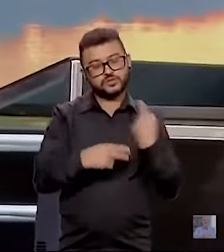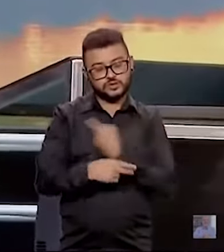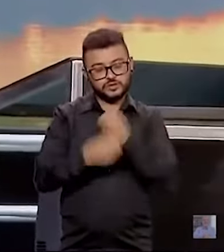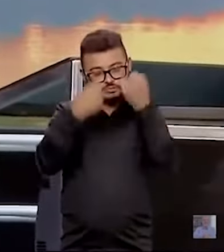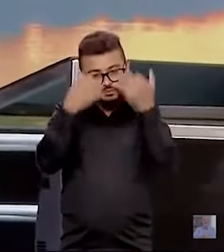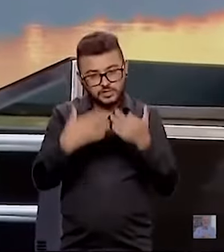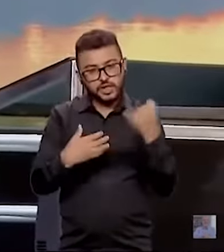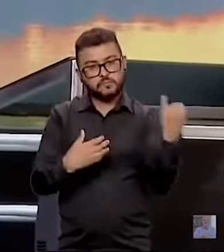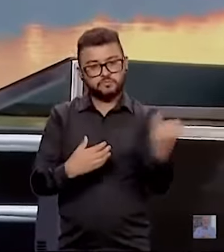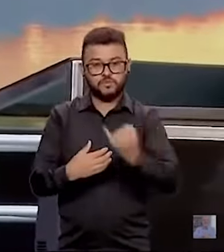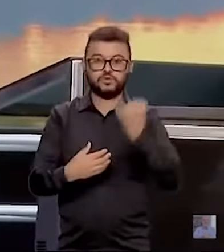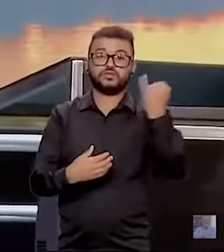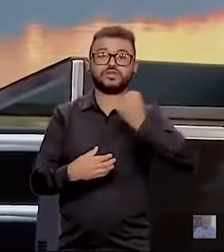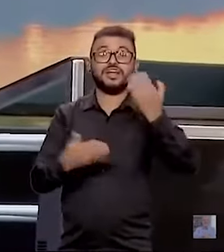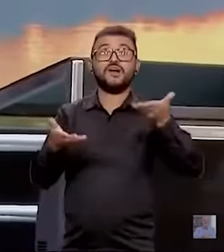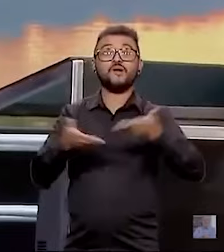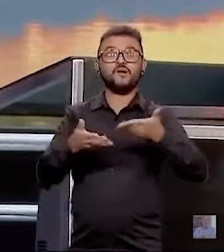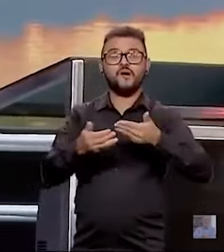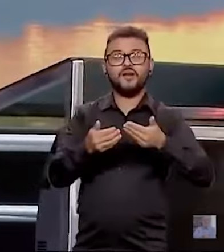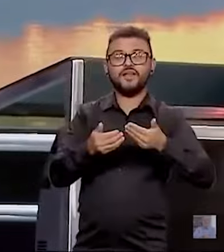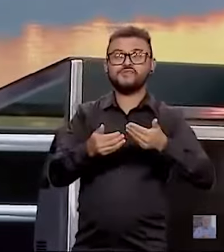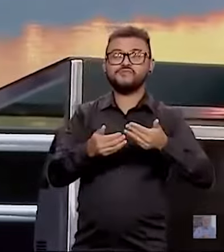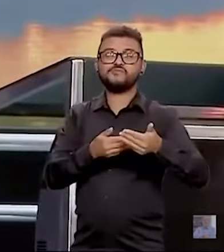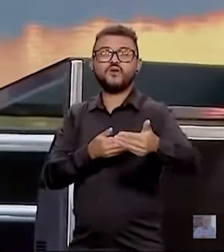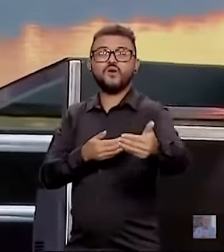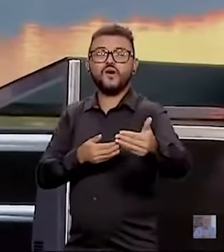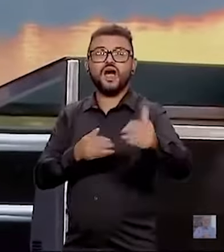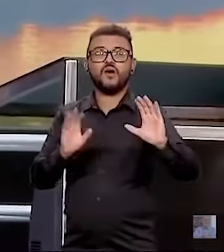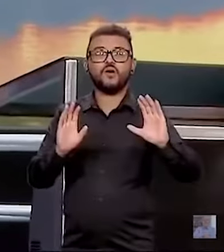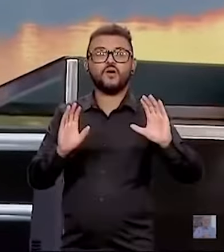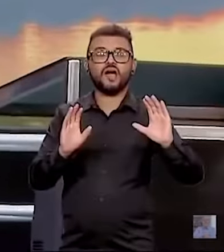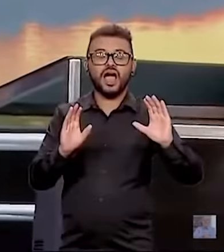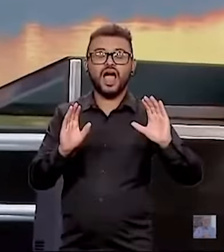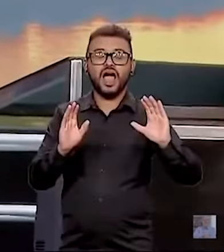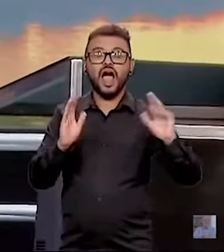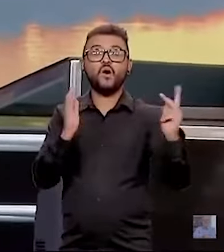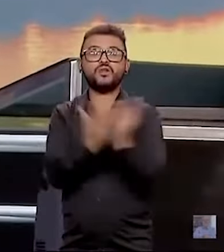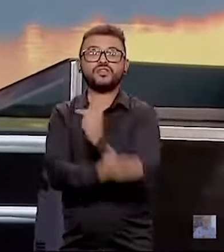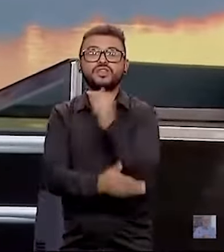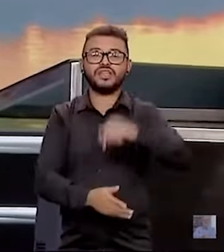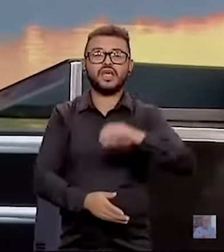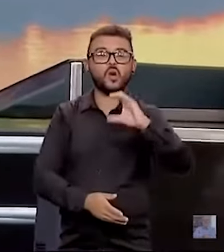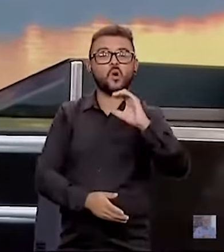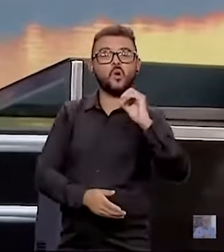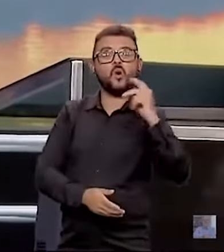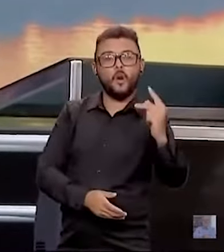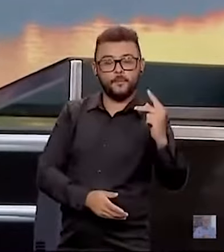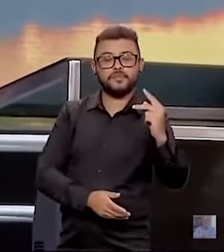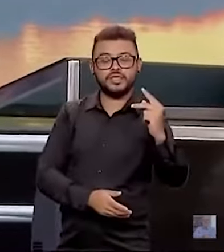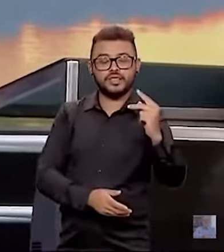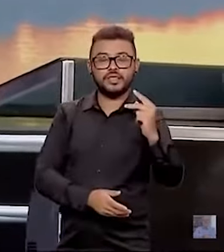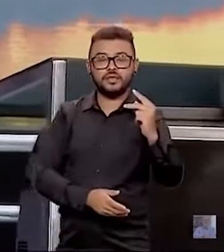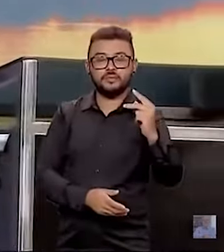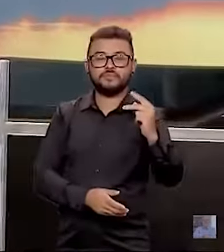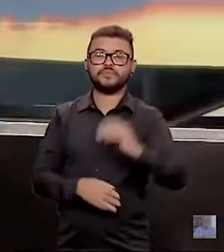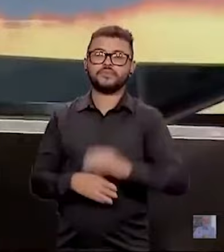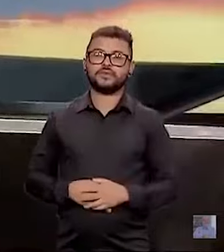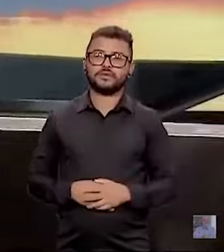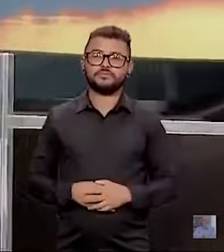E é por isso que é importante o que vai acontecer aqui, que nós estamos chamando de COP.